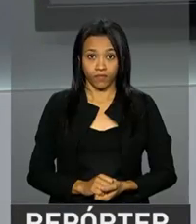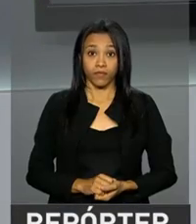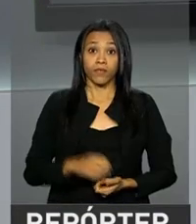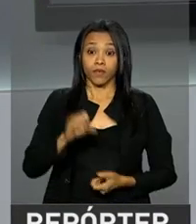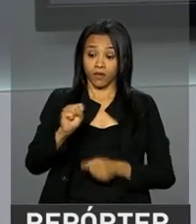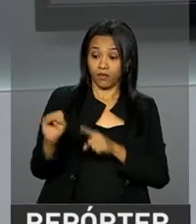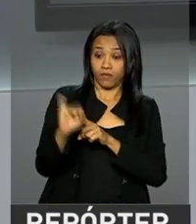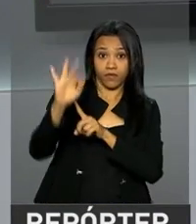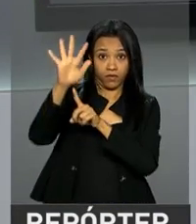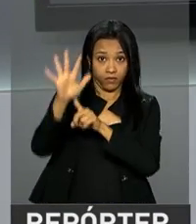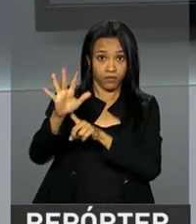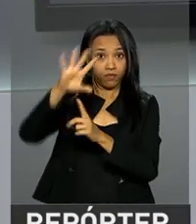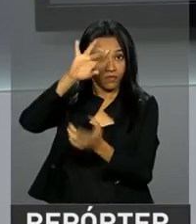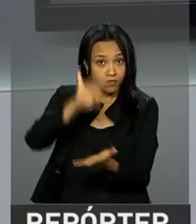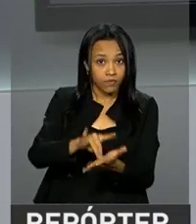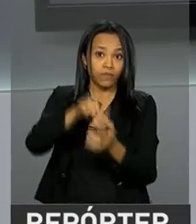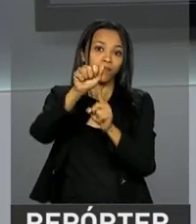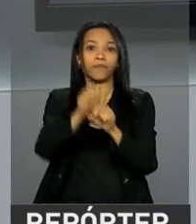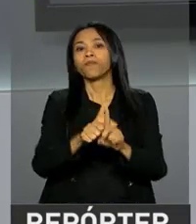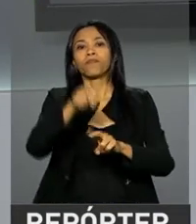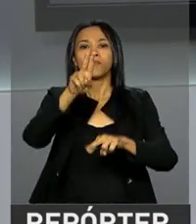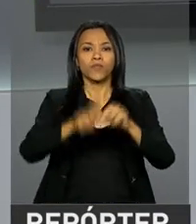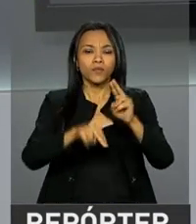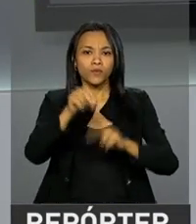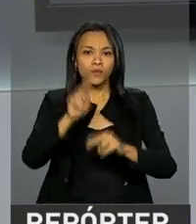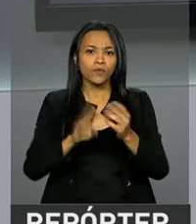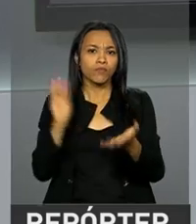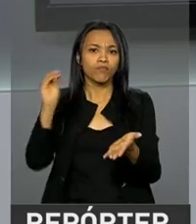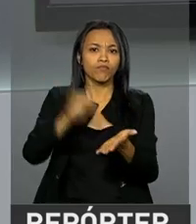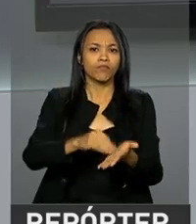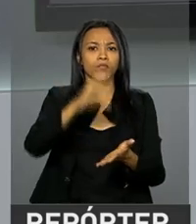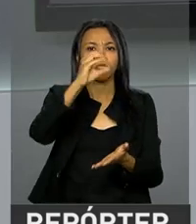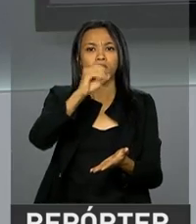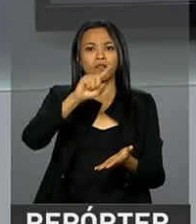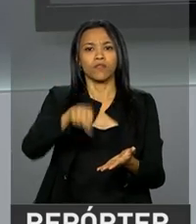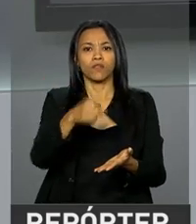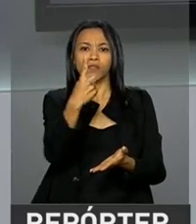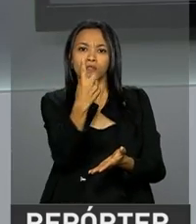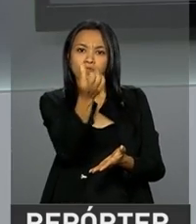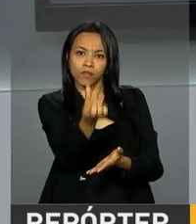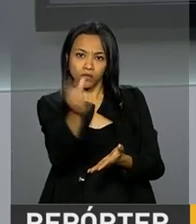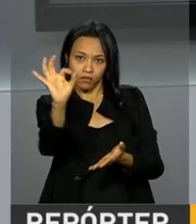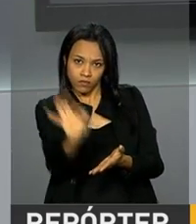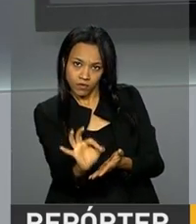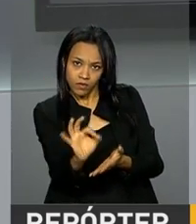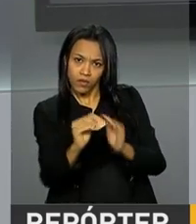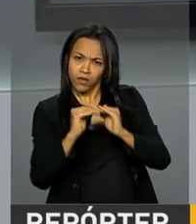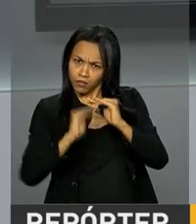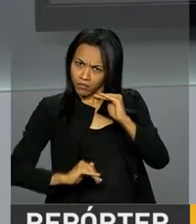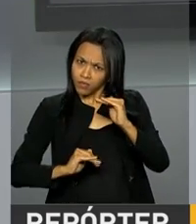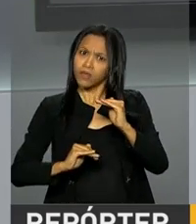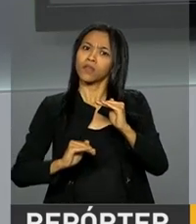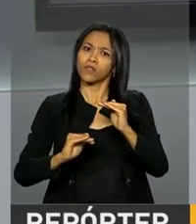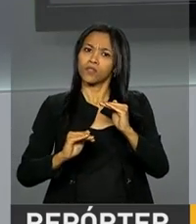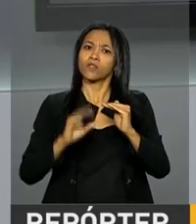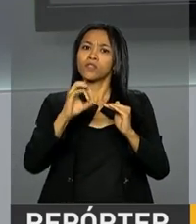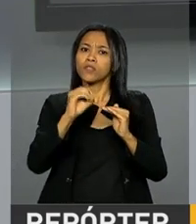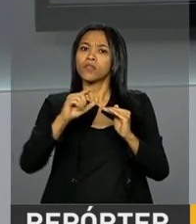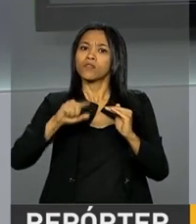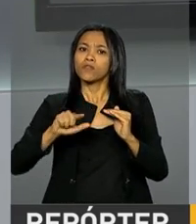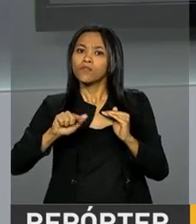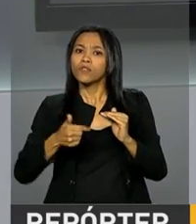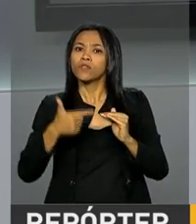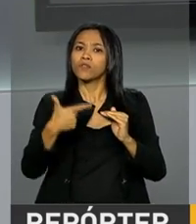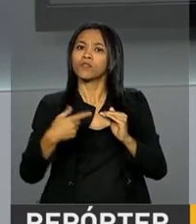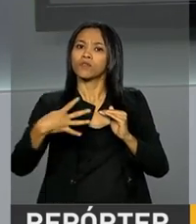a prévia da inflação oficial do mês de junho registrou 0,16% abaixo da taxa de